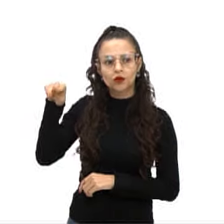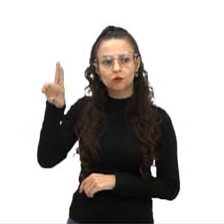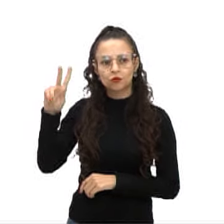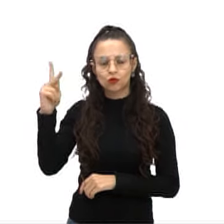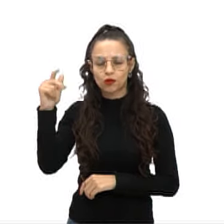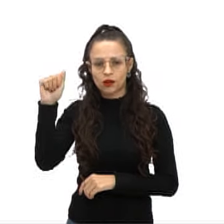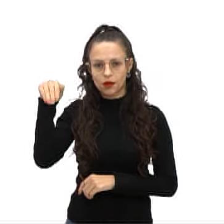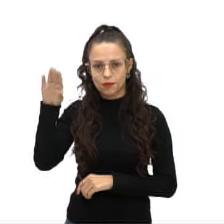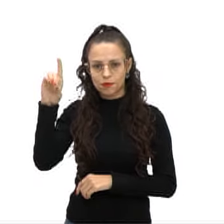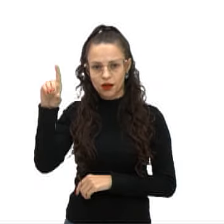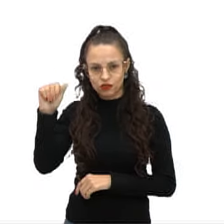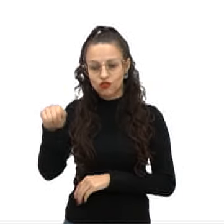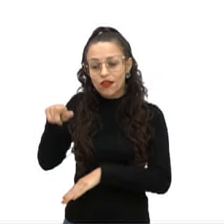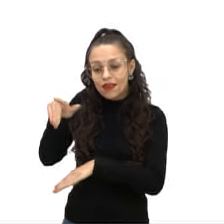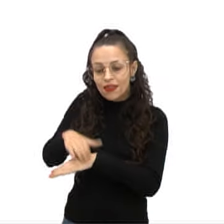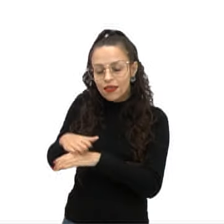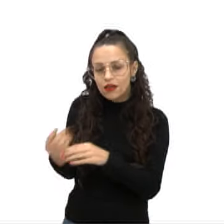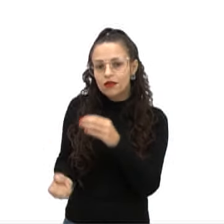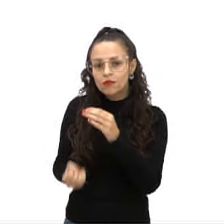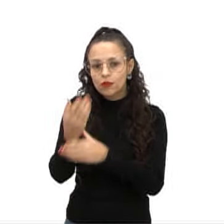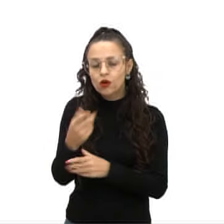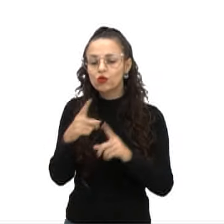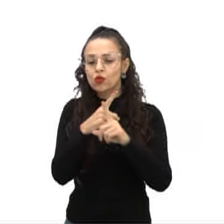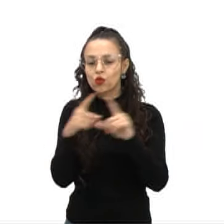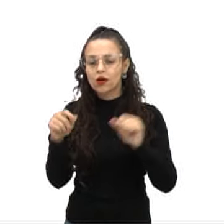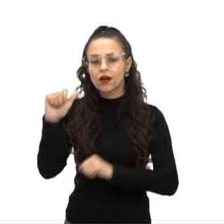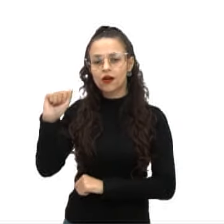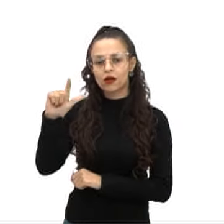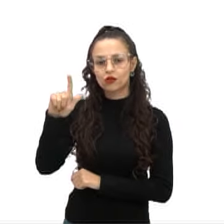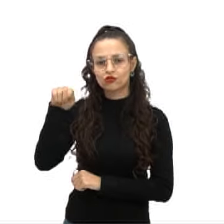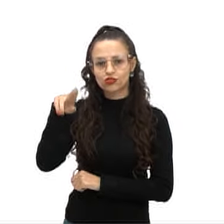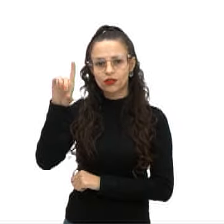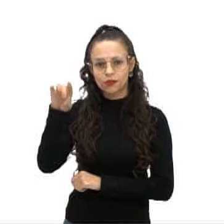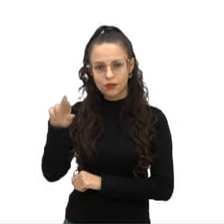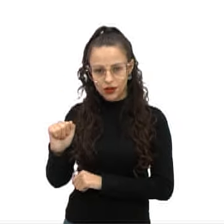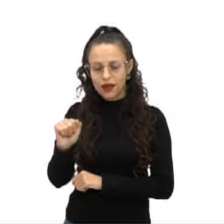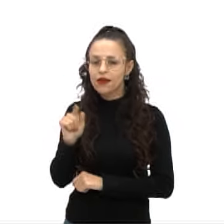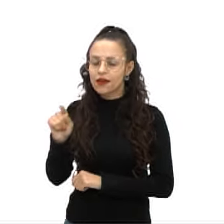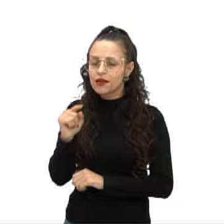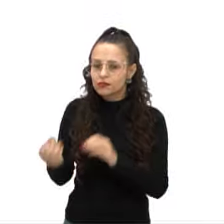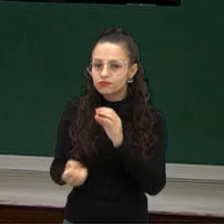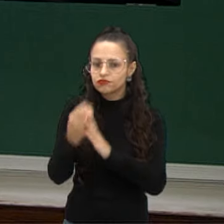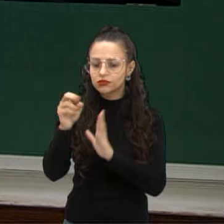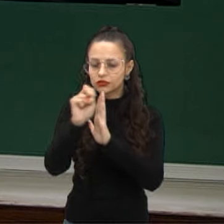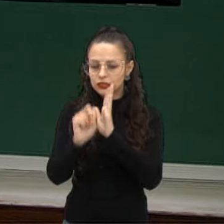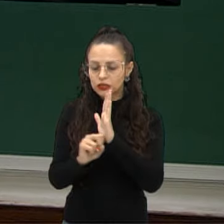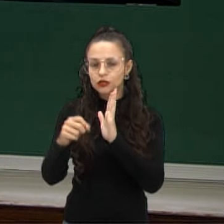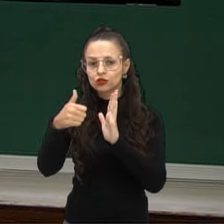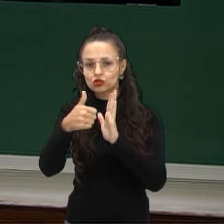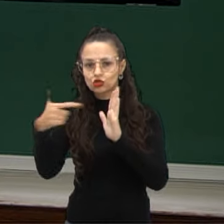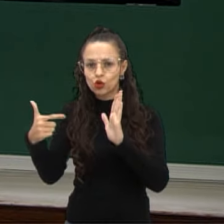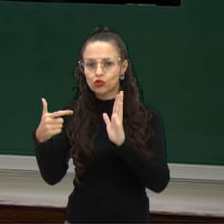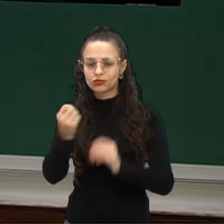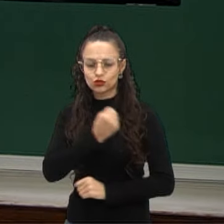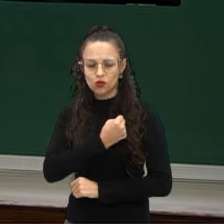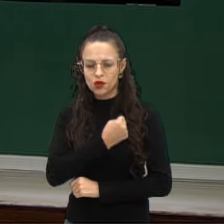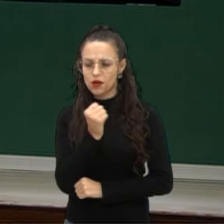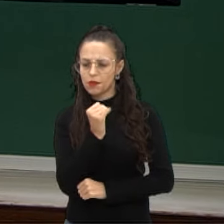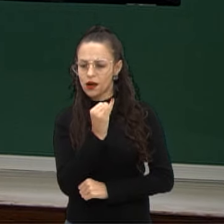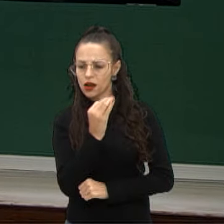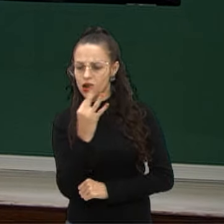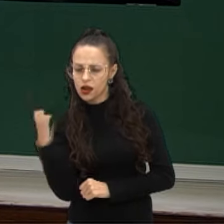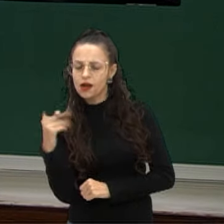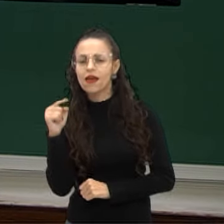considerado fundador da álgebra. No século XII, apresentou a noção posicional decimal. Então, os algarismos que a gente tem